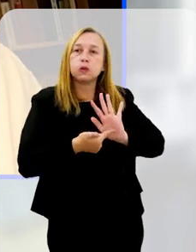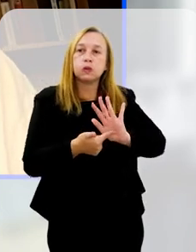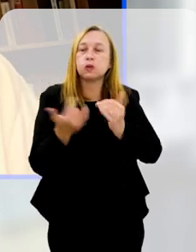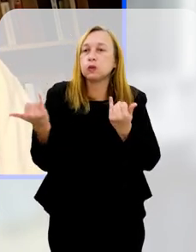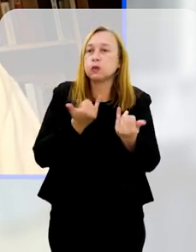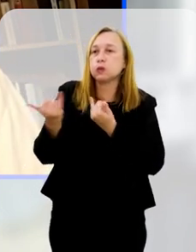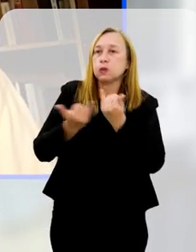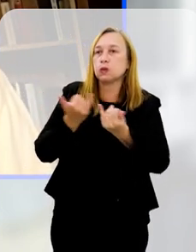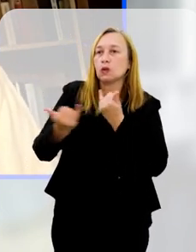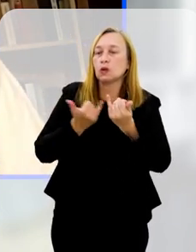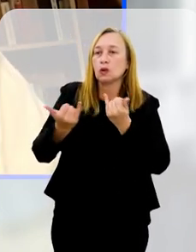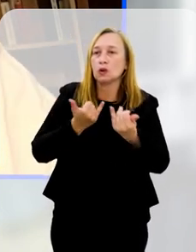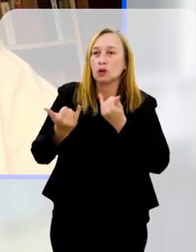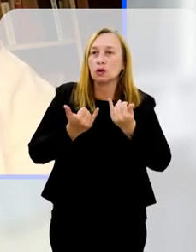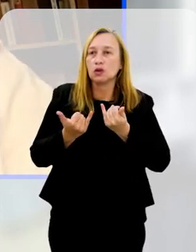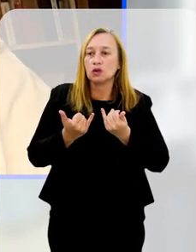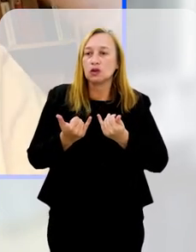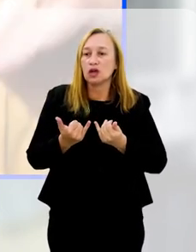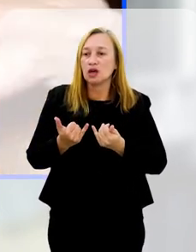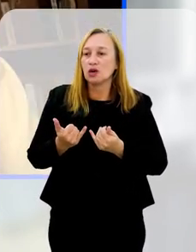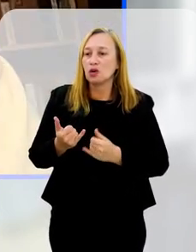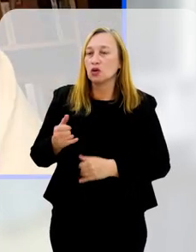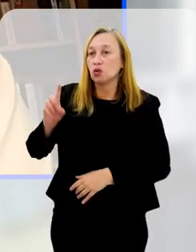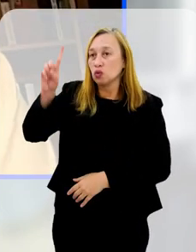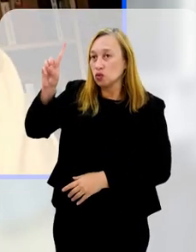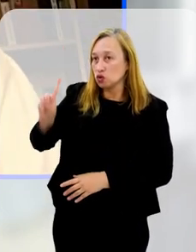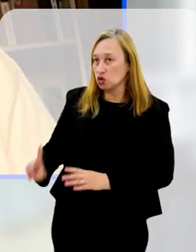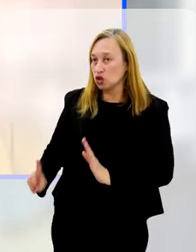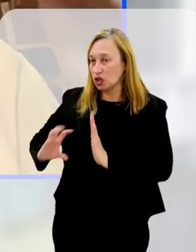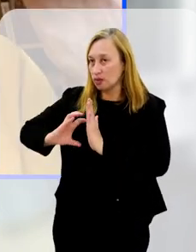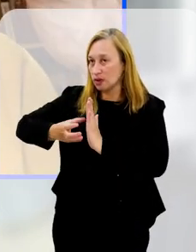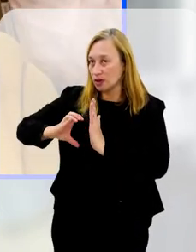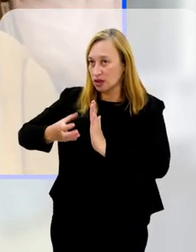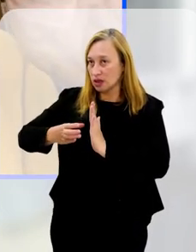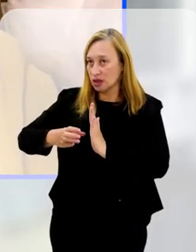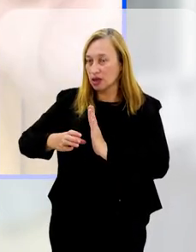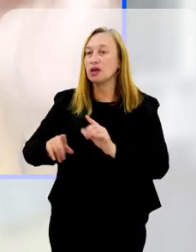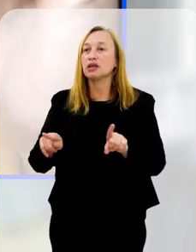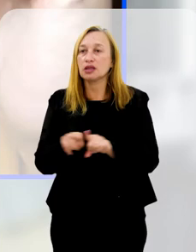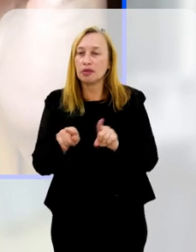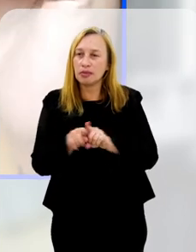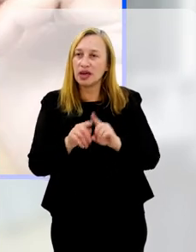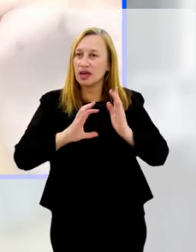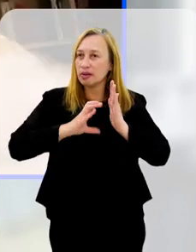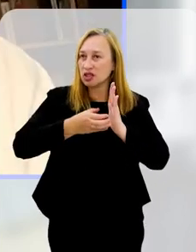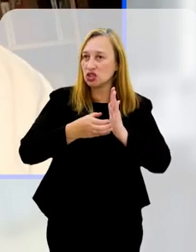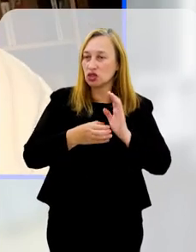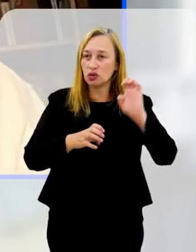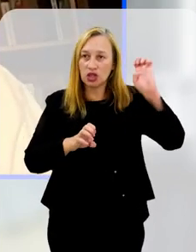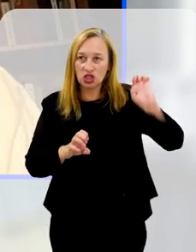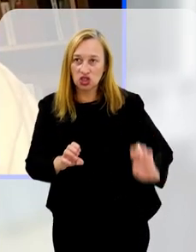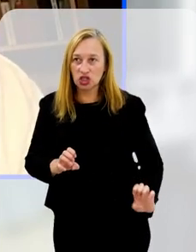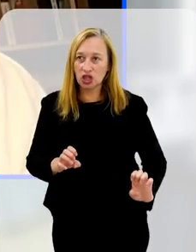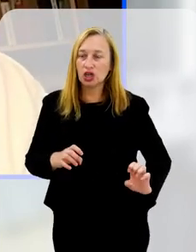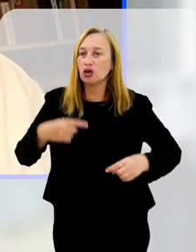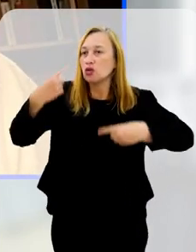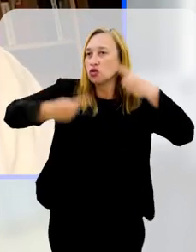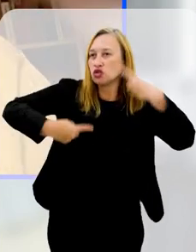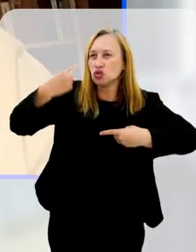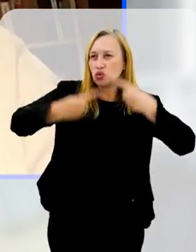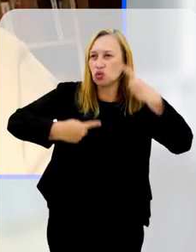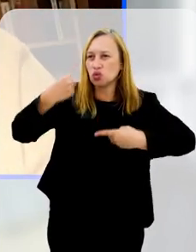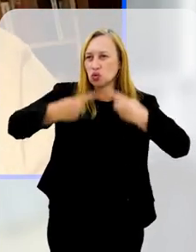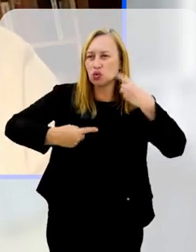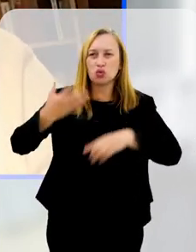seguinte informação, né? Tanto a direita no Brasil quanto a esquerda estão com discursos afinados no